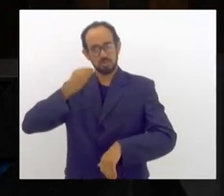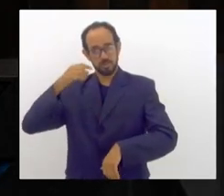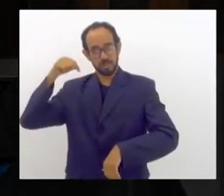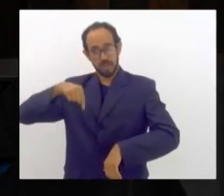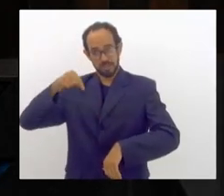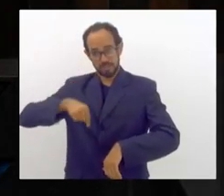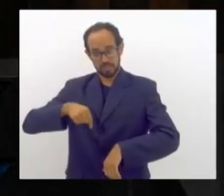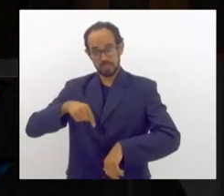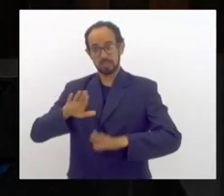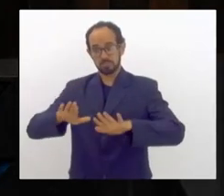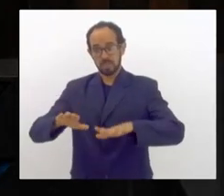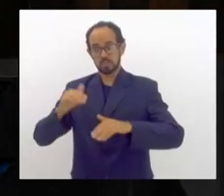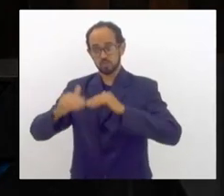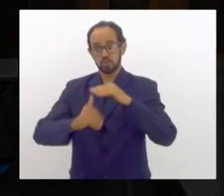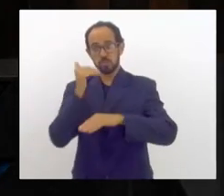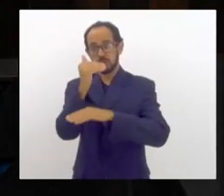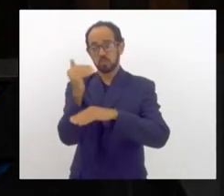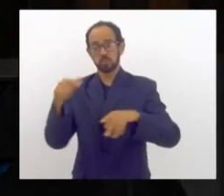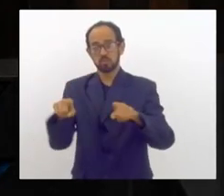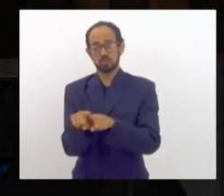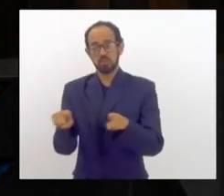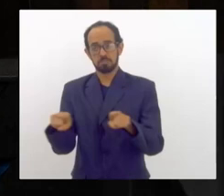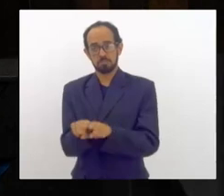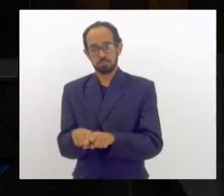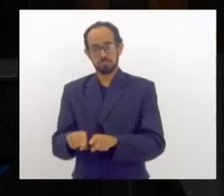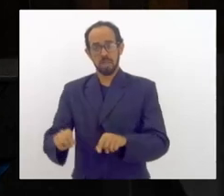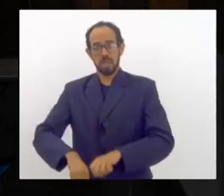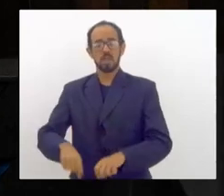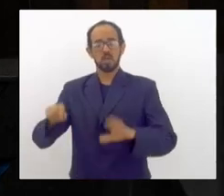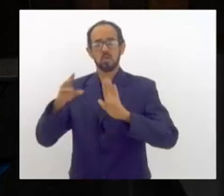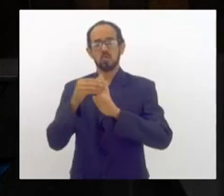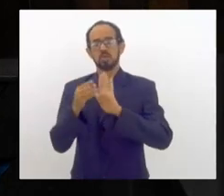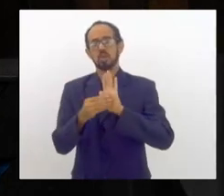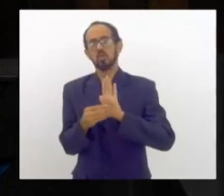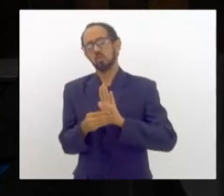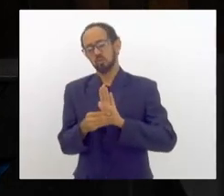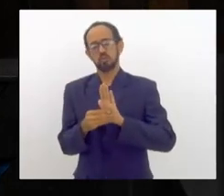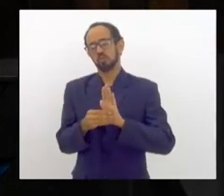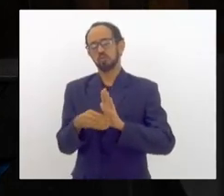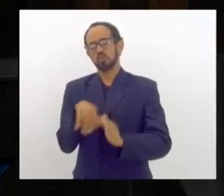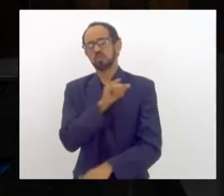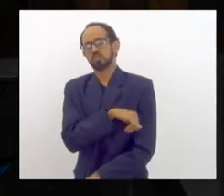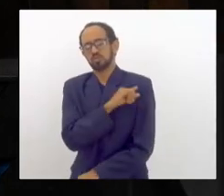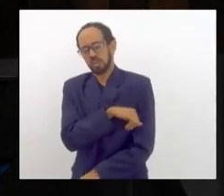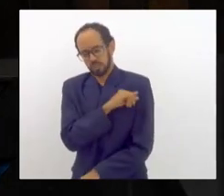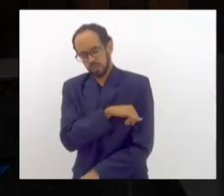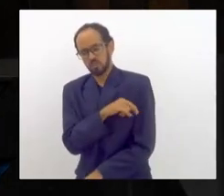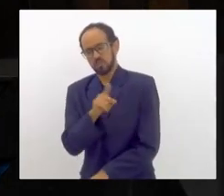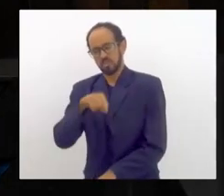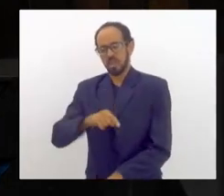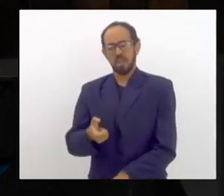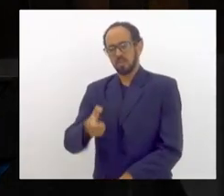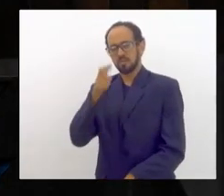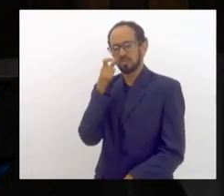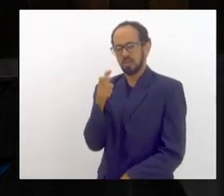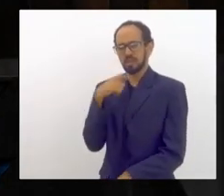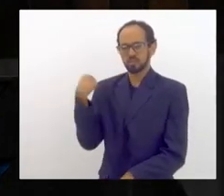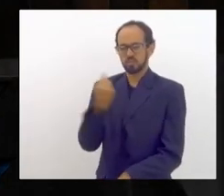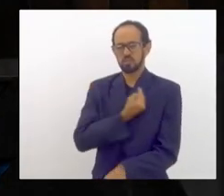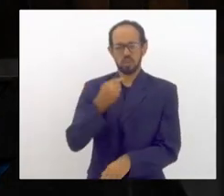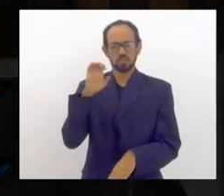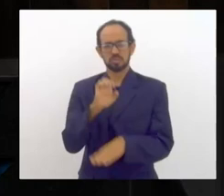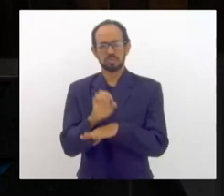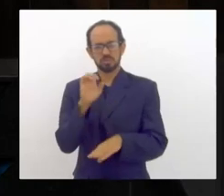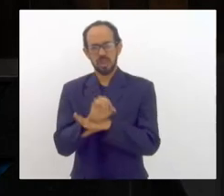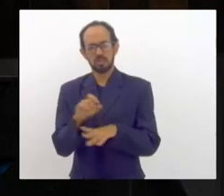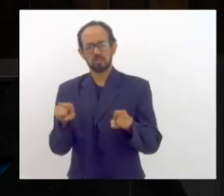sobretudo, uma pauta relacionada muito ao Rio de Janeiro, vocação do nosso estado, da nossa região metropolitana, da nossa cidade,